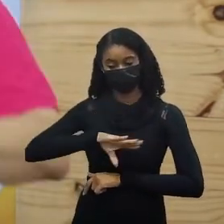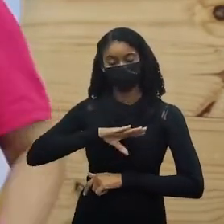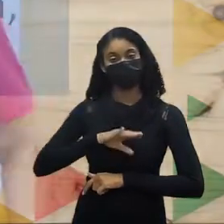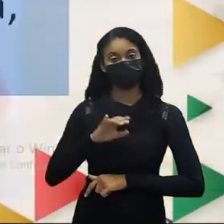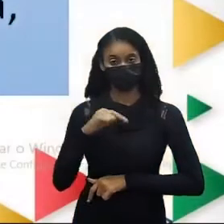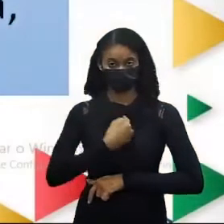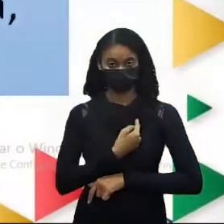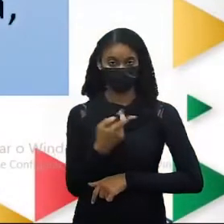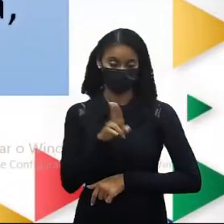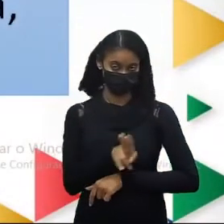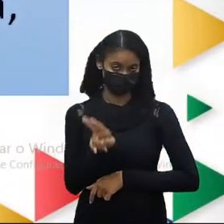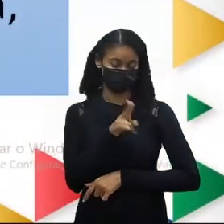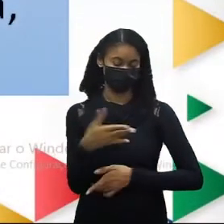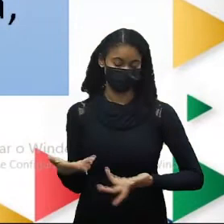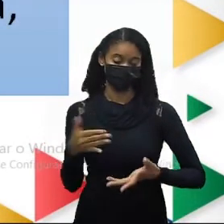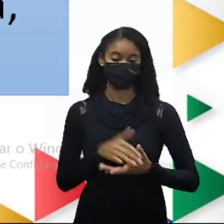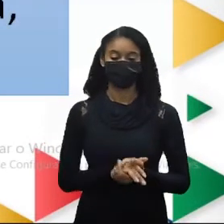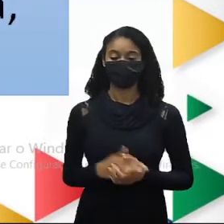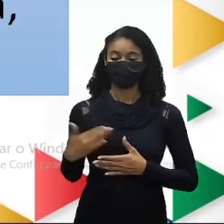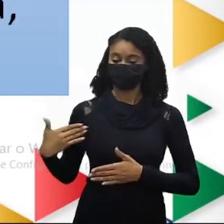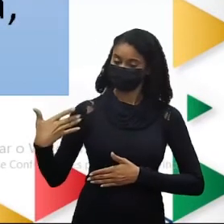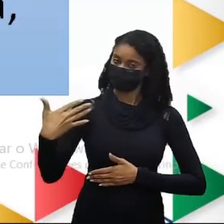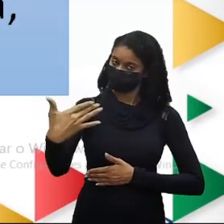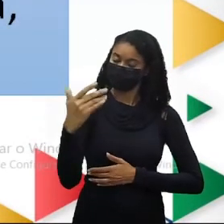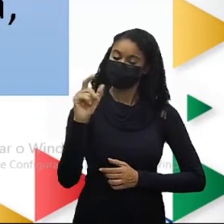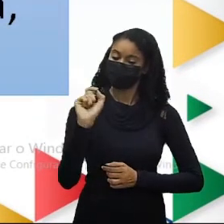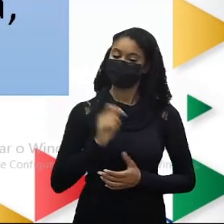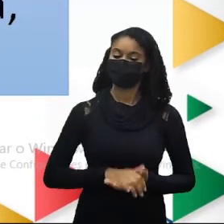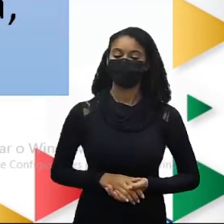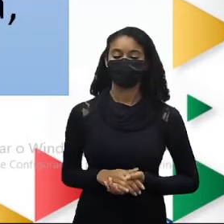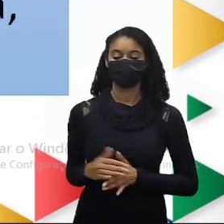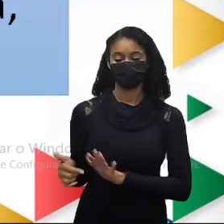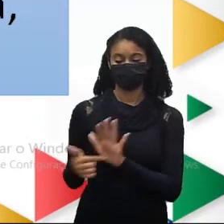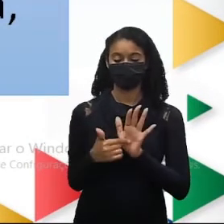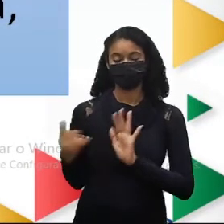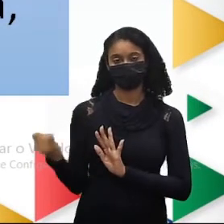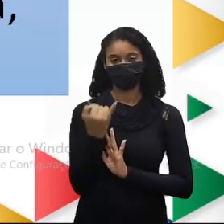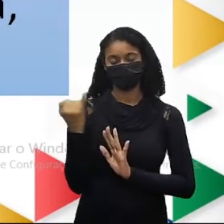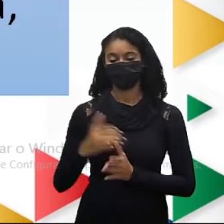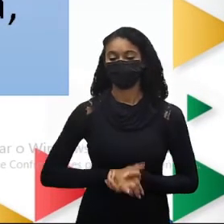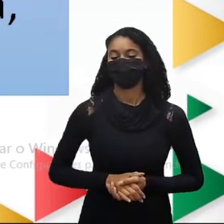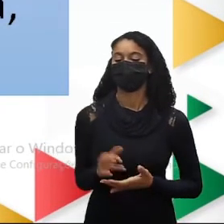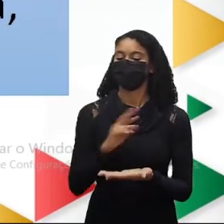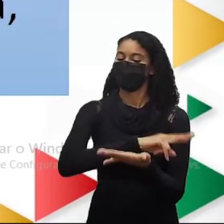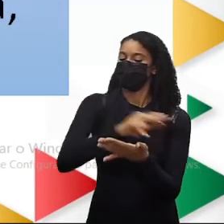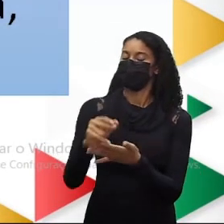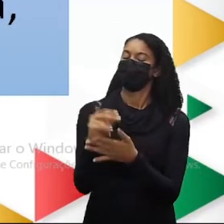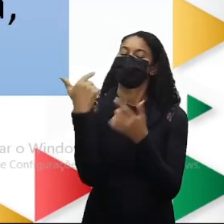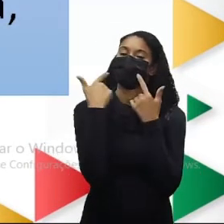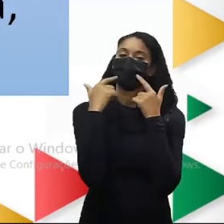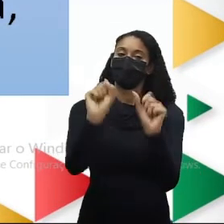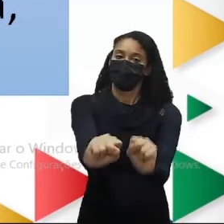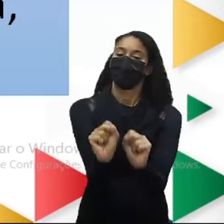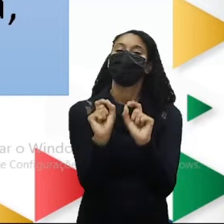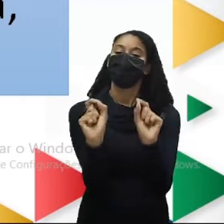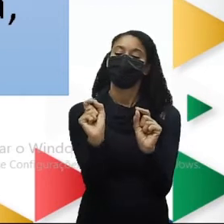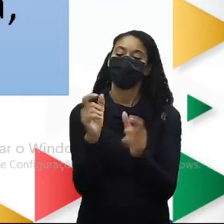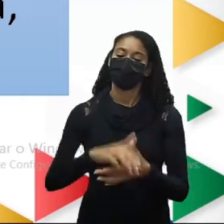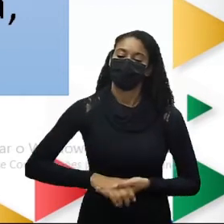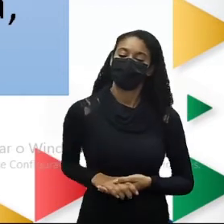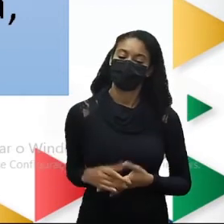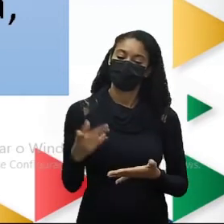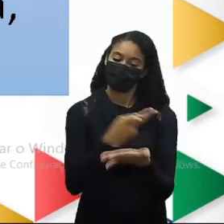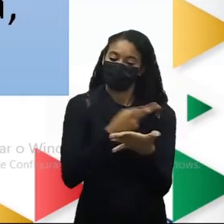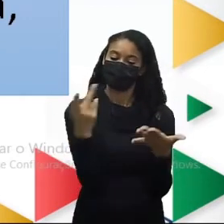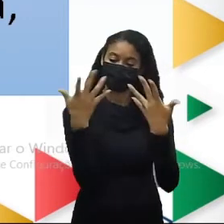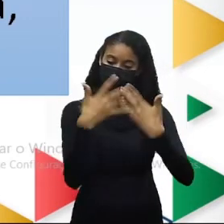caminhando. Na tela, trago para vocês uma informação bem importante. A variação linguística é um fenômeno